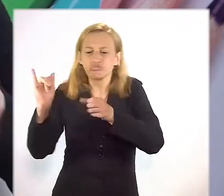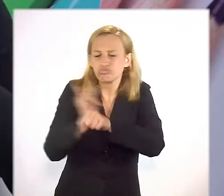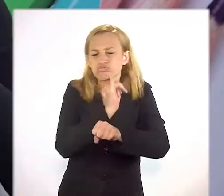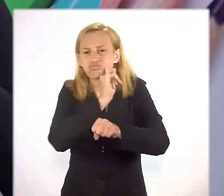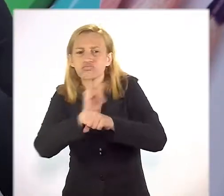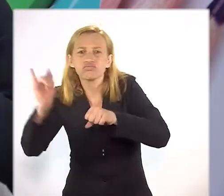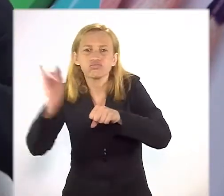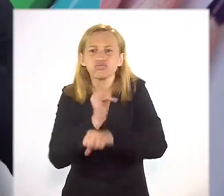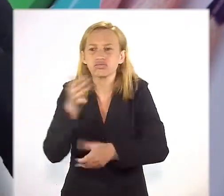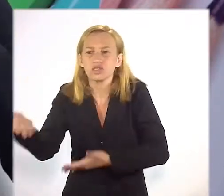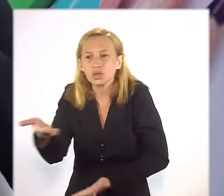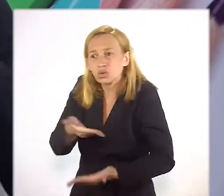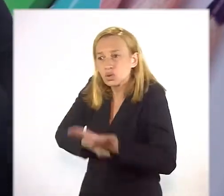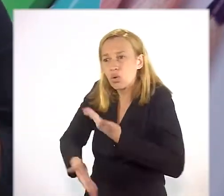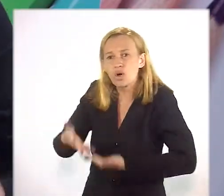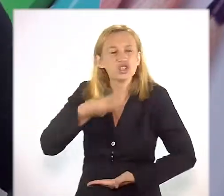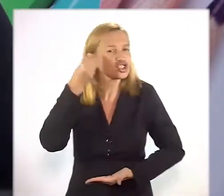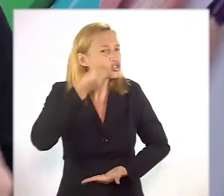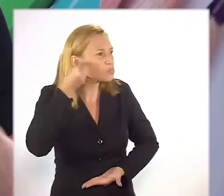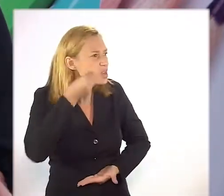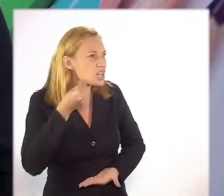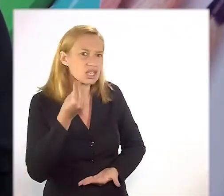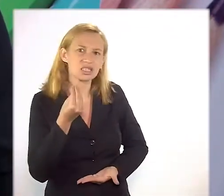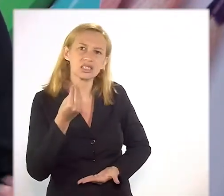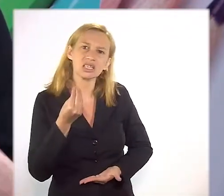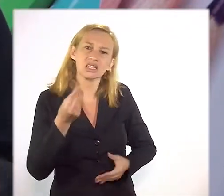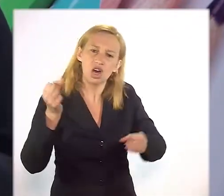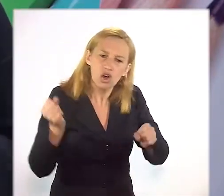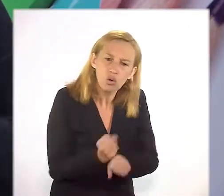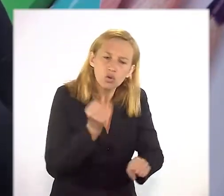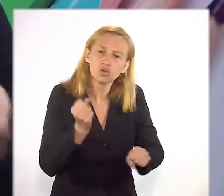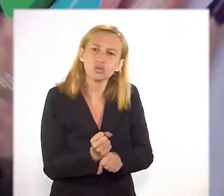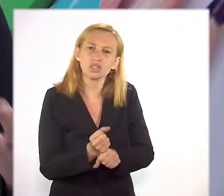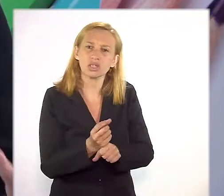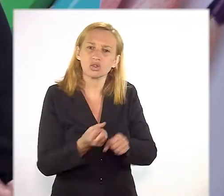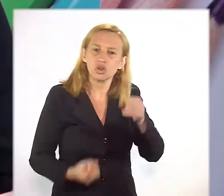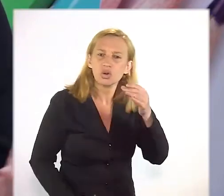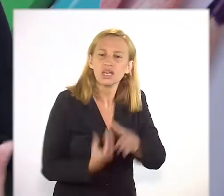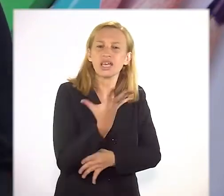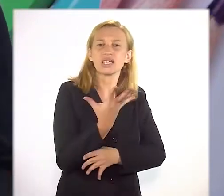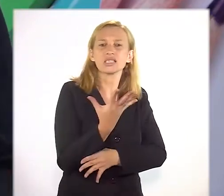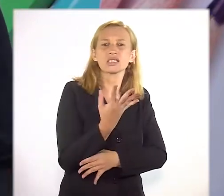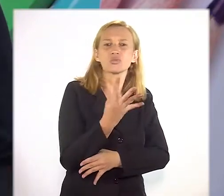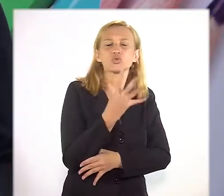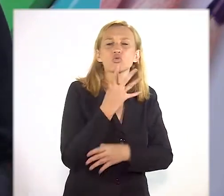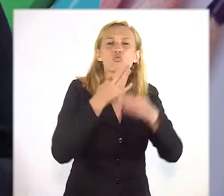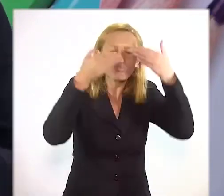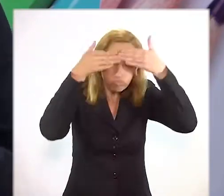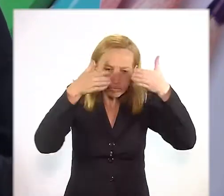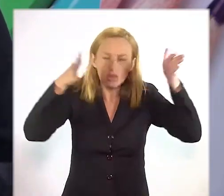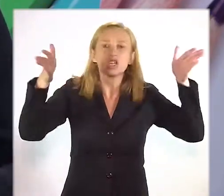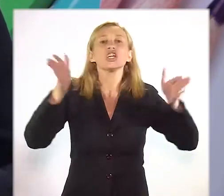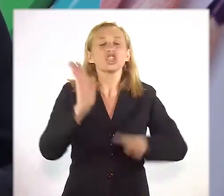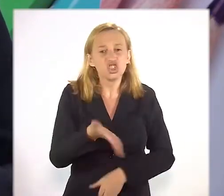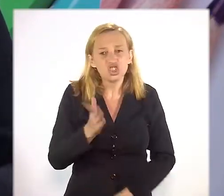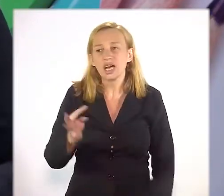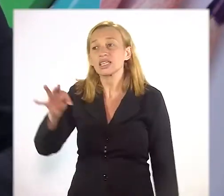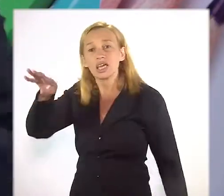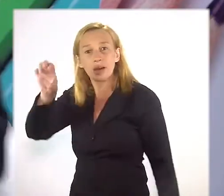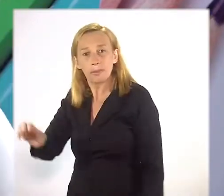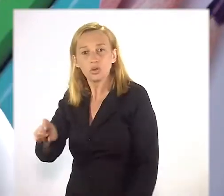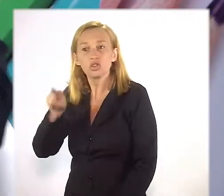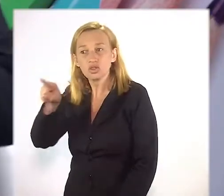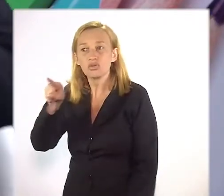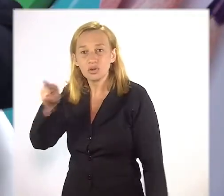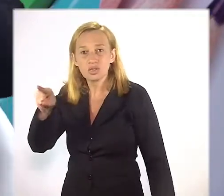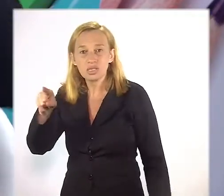esquema dessa troca de experiências, vamos dizer assim, dessa construção de conhecimento que a Ponte já tem e que